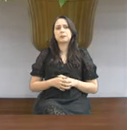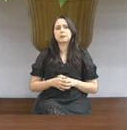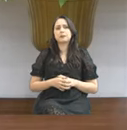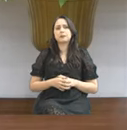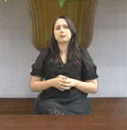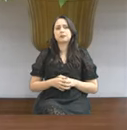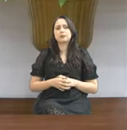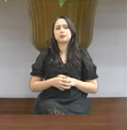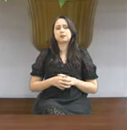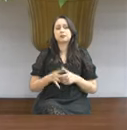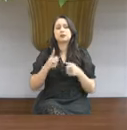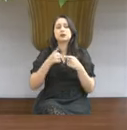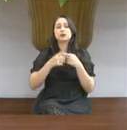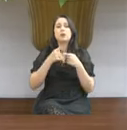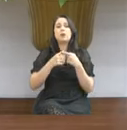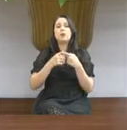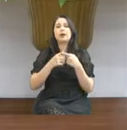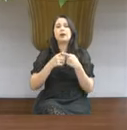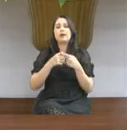porque